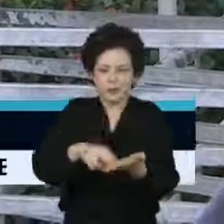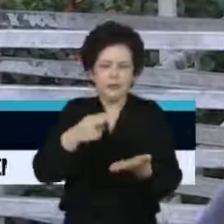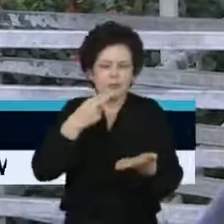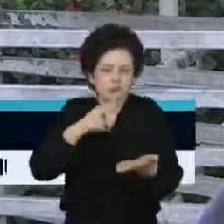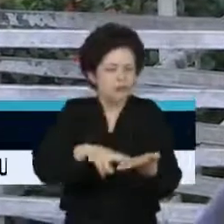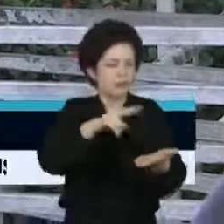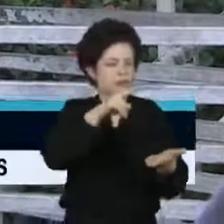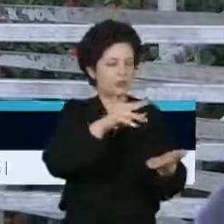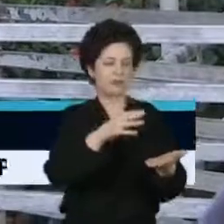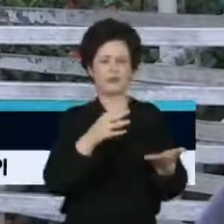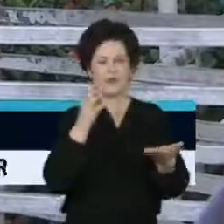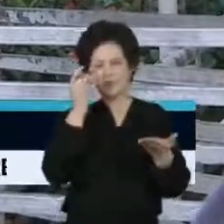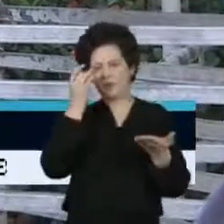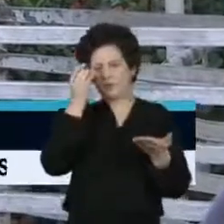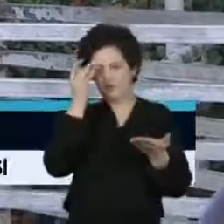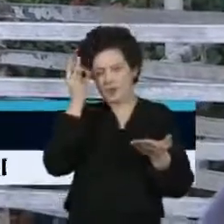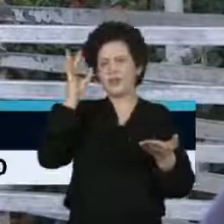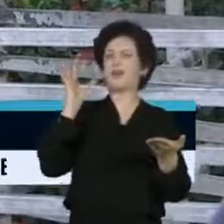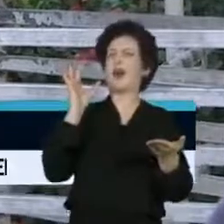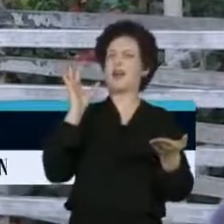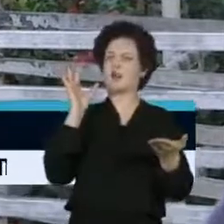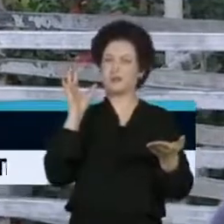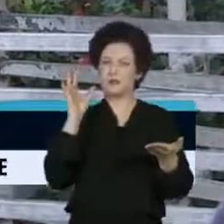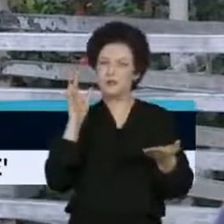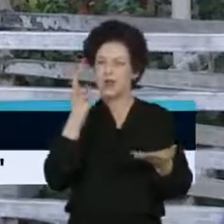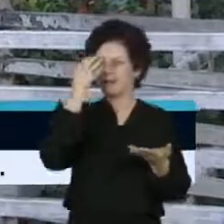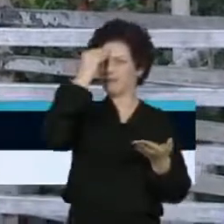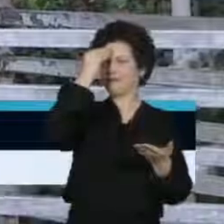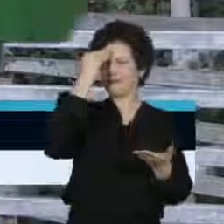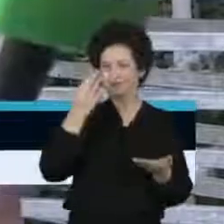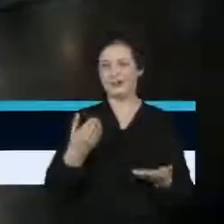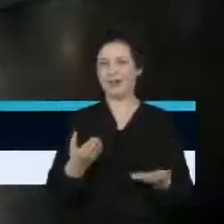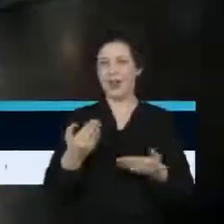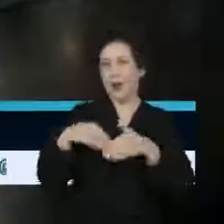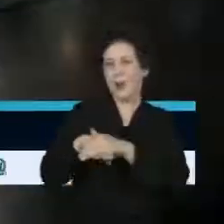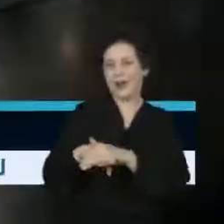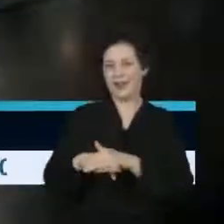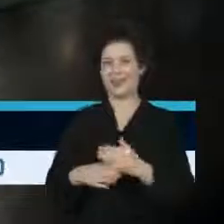mais tática de pensar e guardar. Saber quem era quem, Mar?